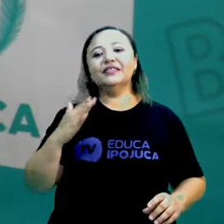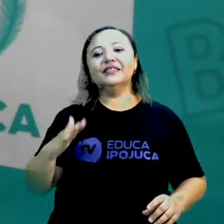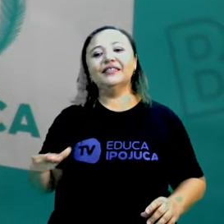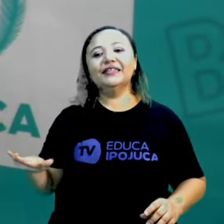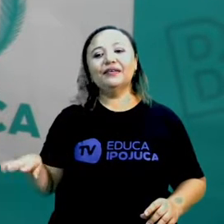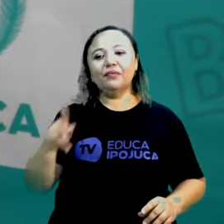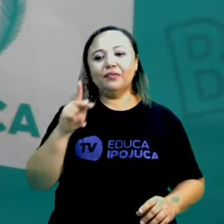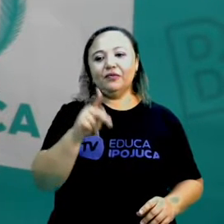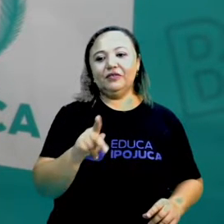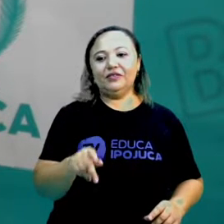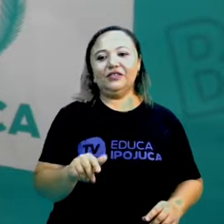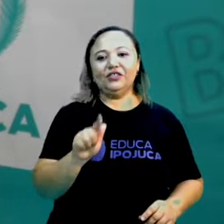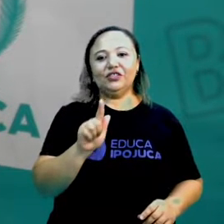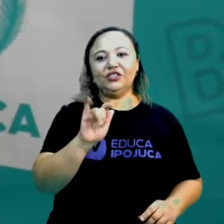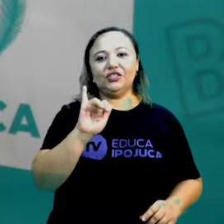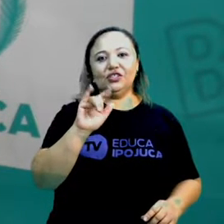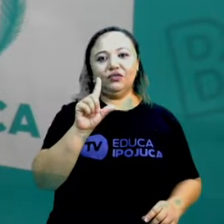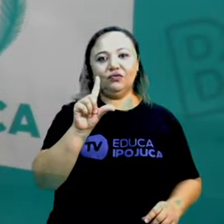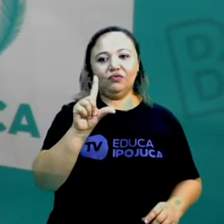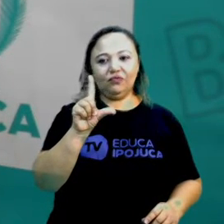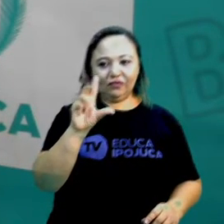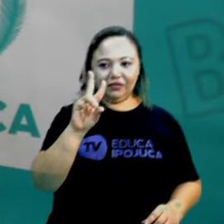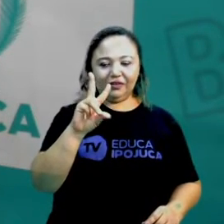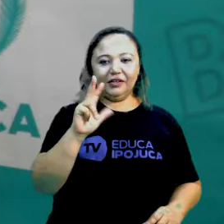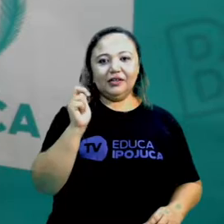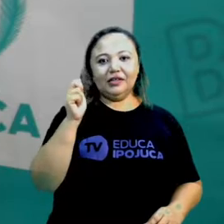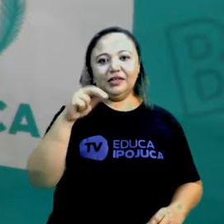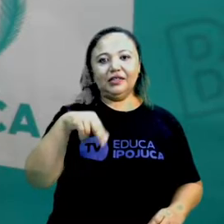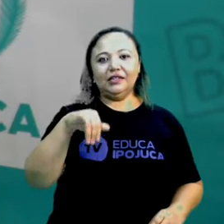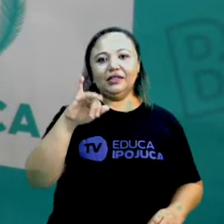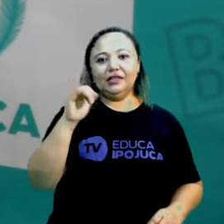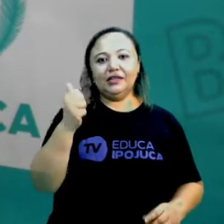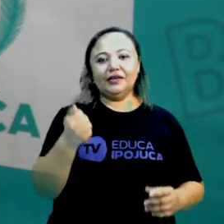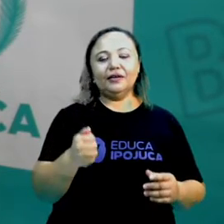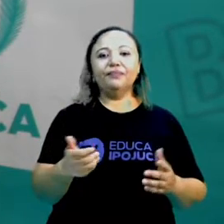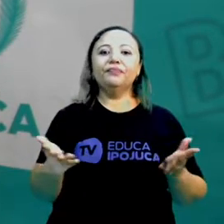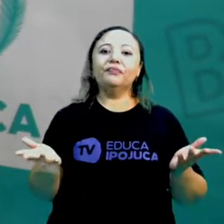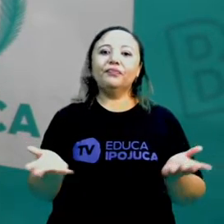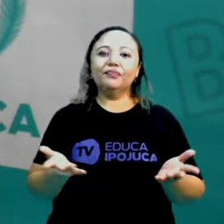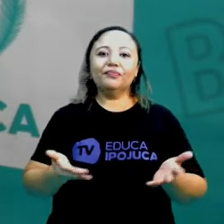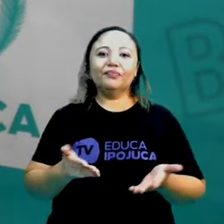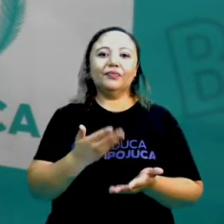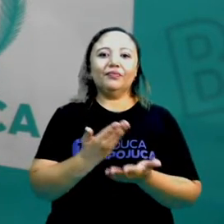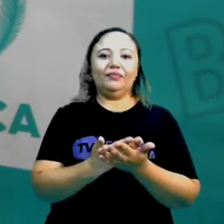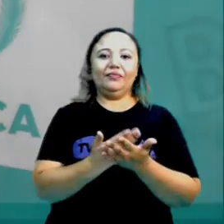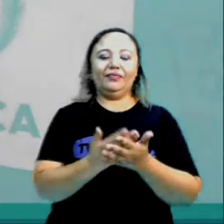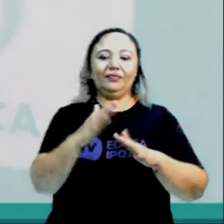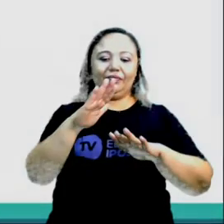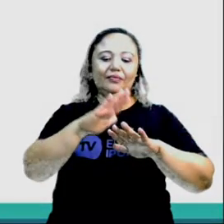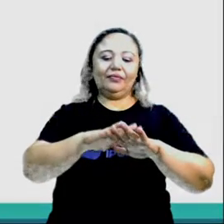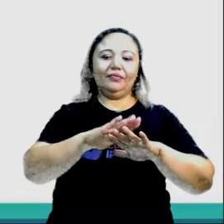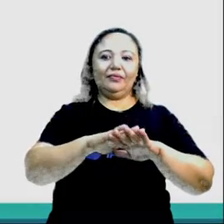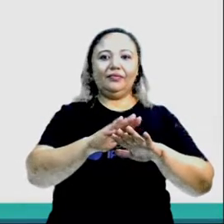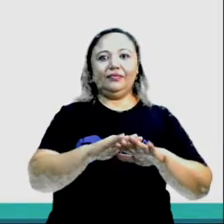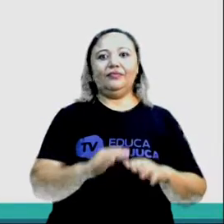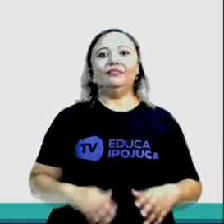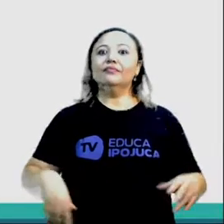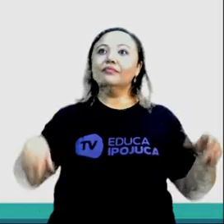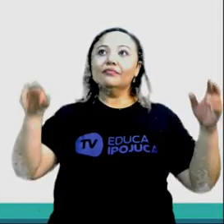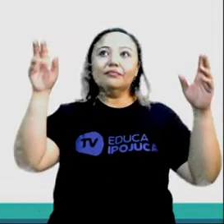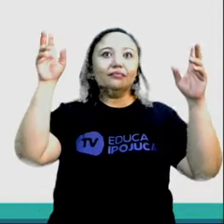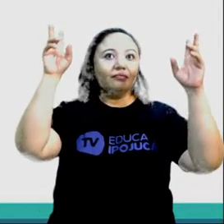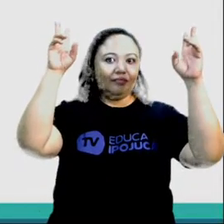Gilvânia Gomes e vamos para mais uma aula de matemática. Hoje vamos falar sobre